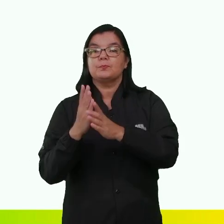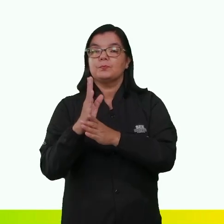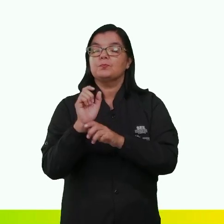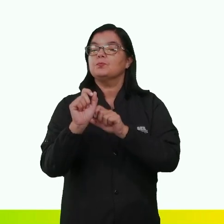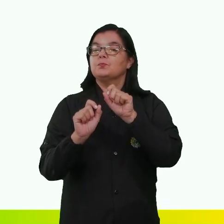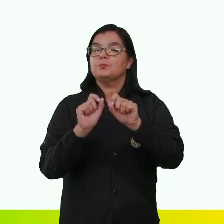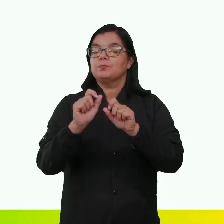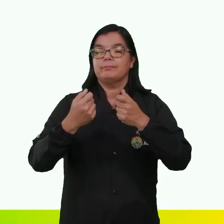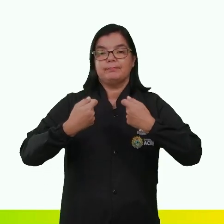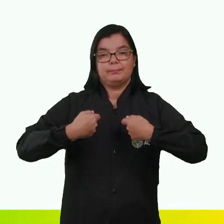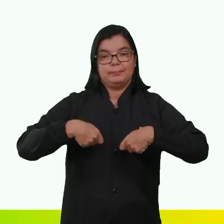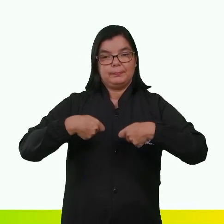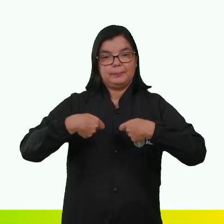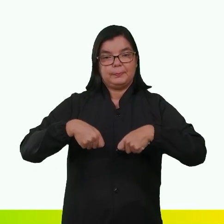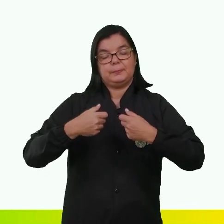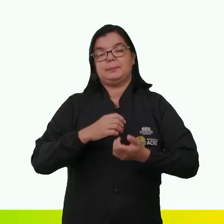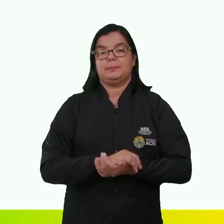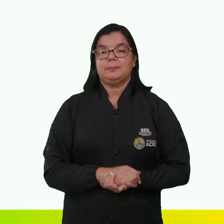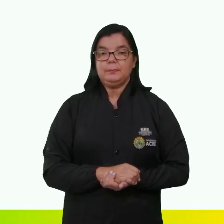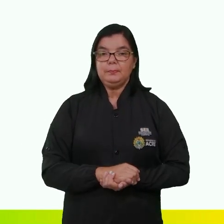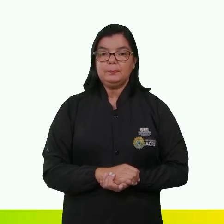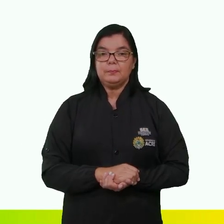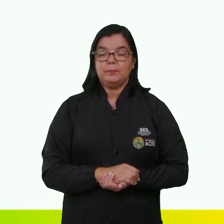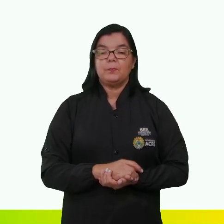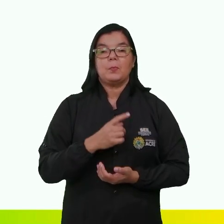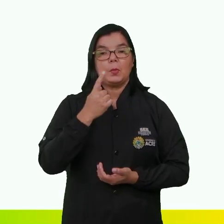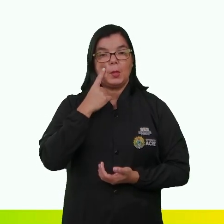sociais criam necessidades